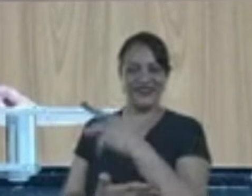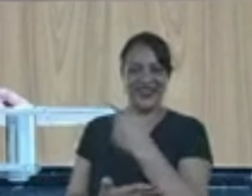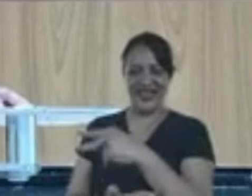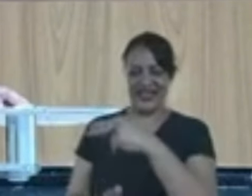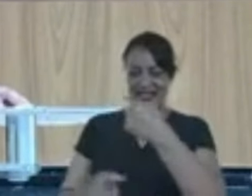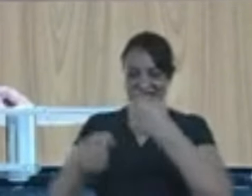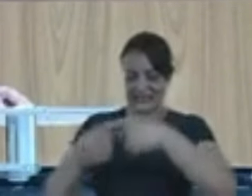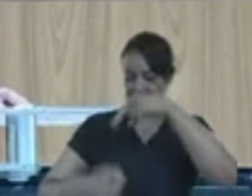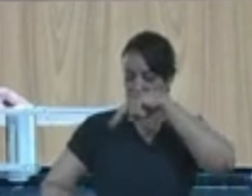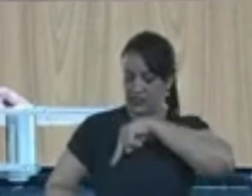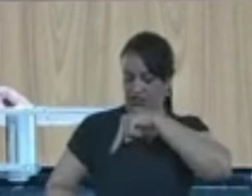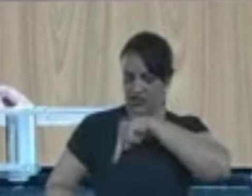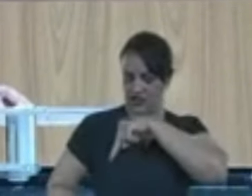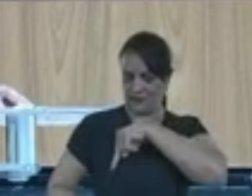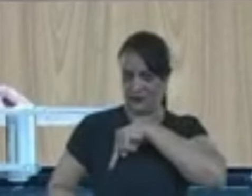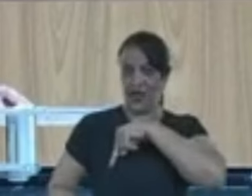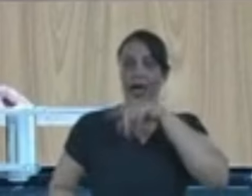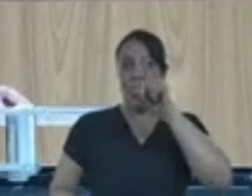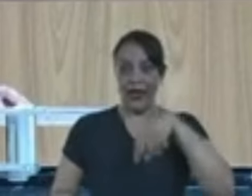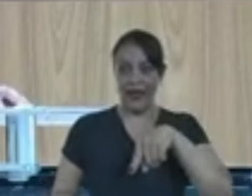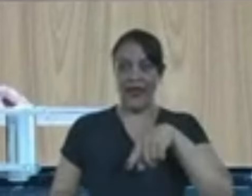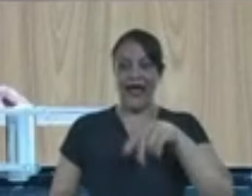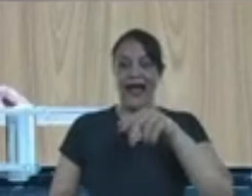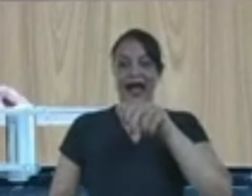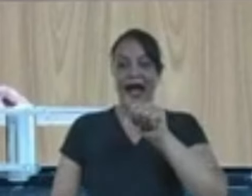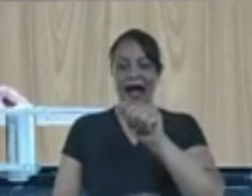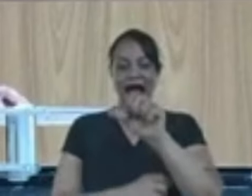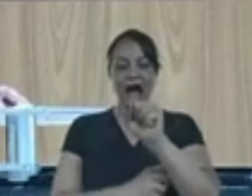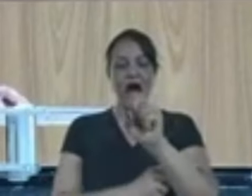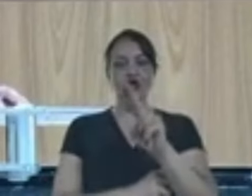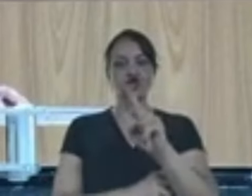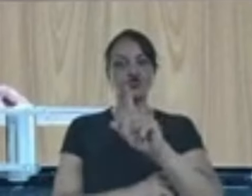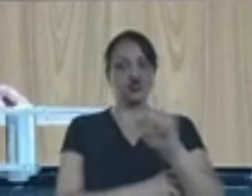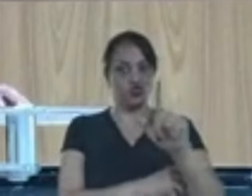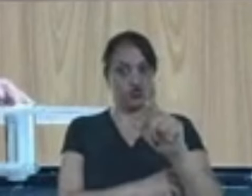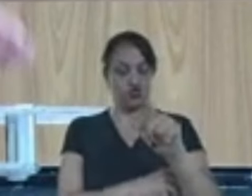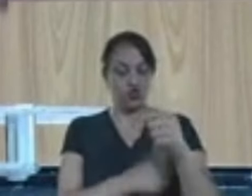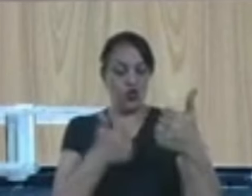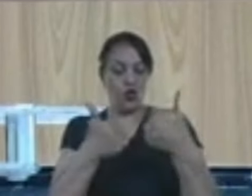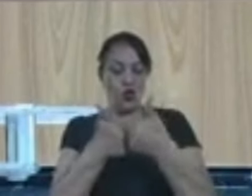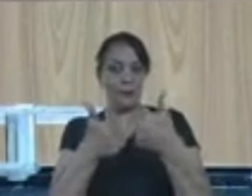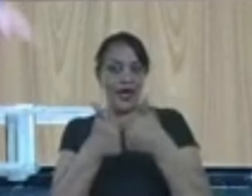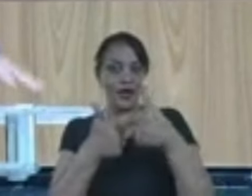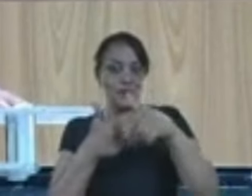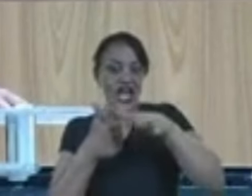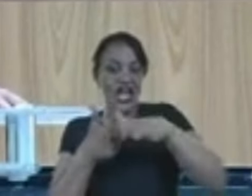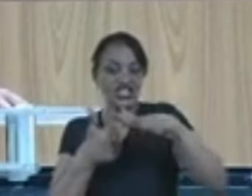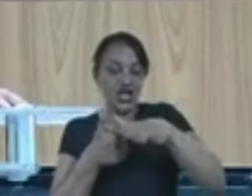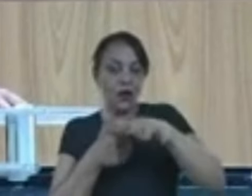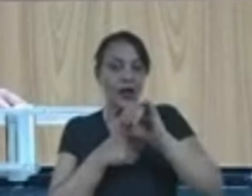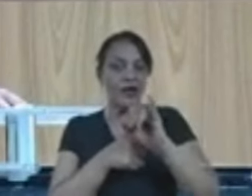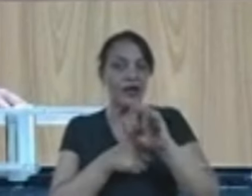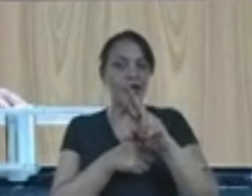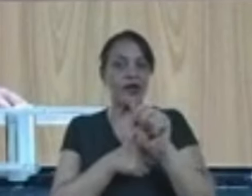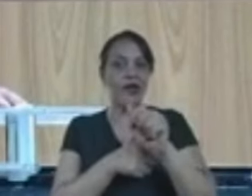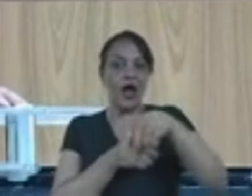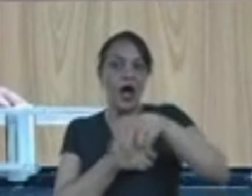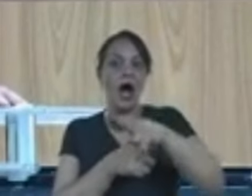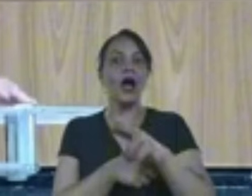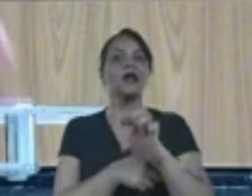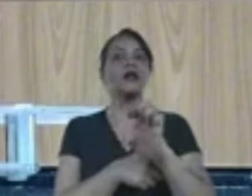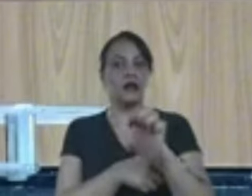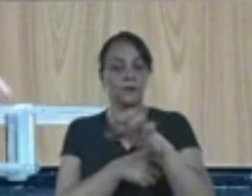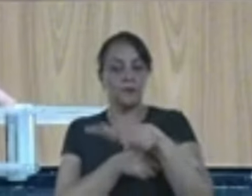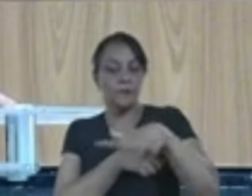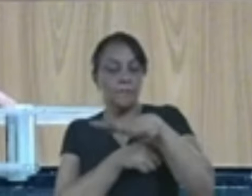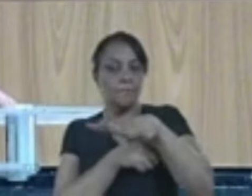ela fica no Iraque, na beira do rio Tigre, eu acho que foi lá que ele foi deixado. perto do